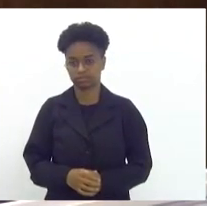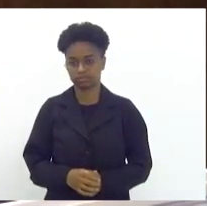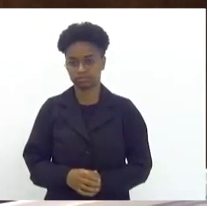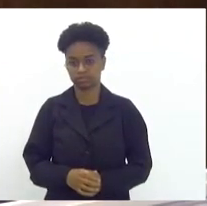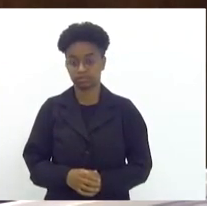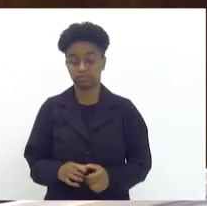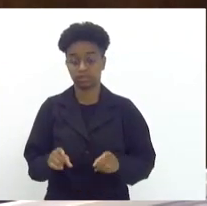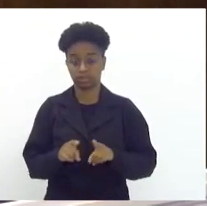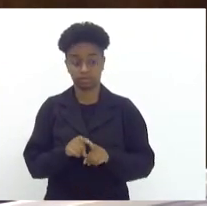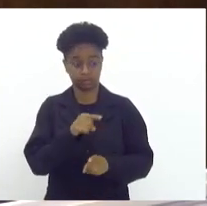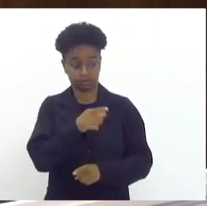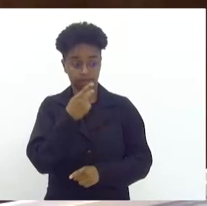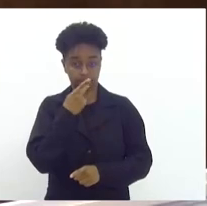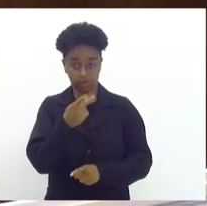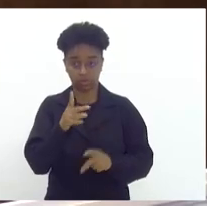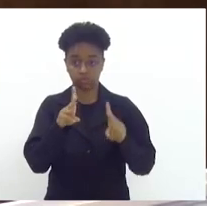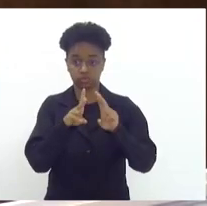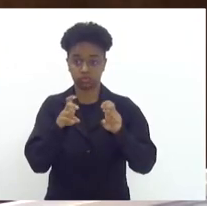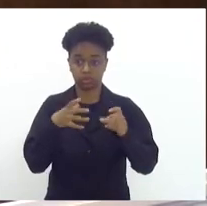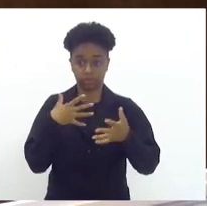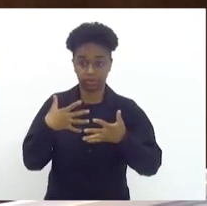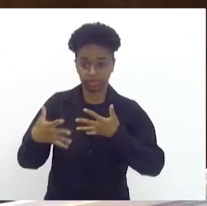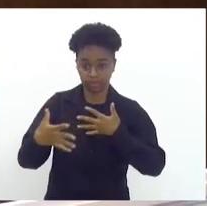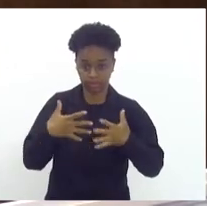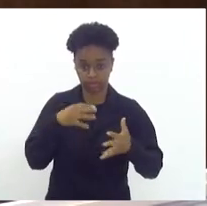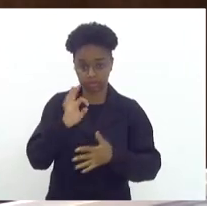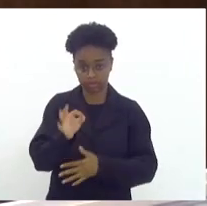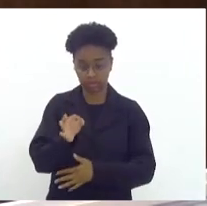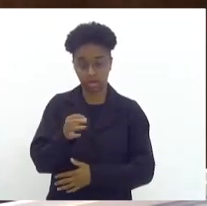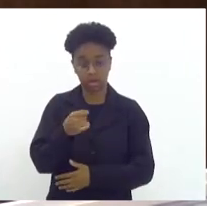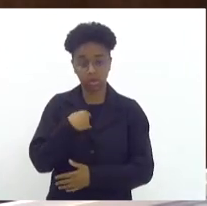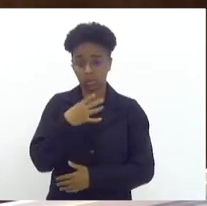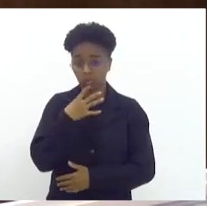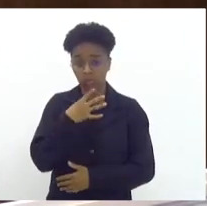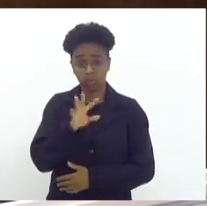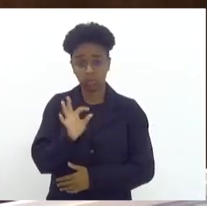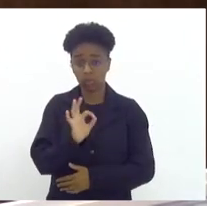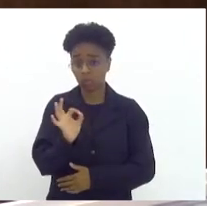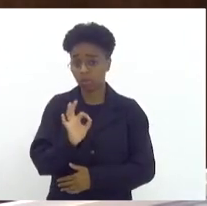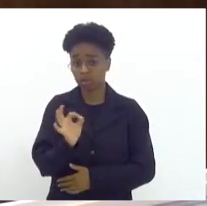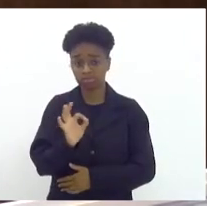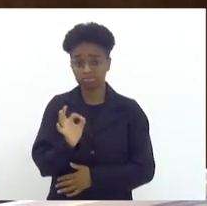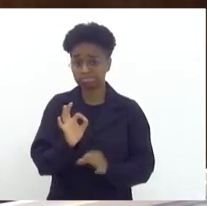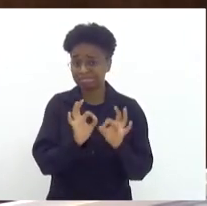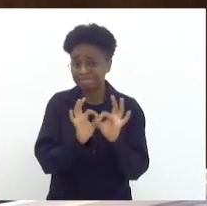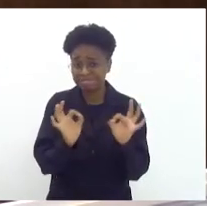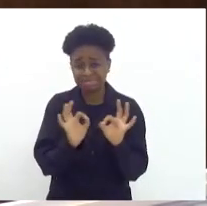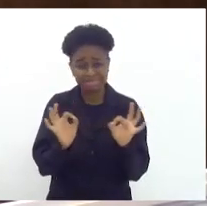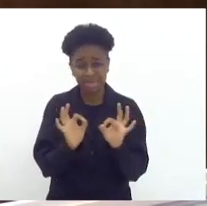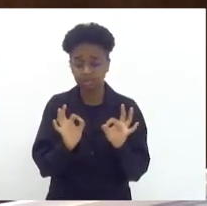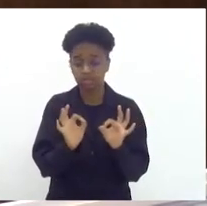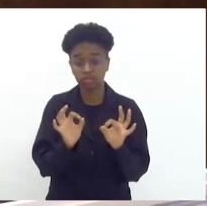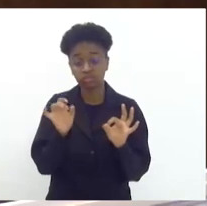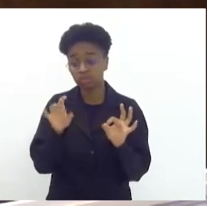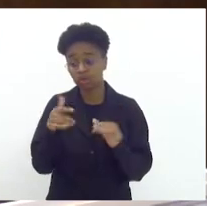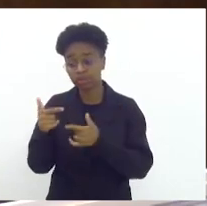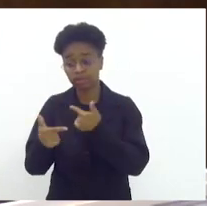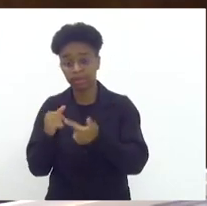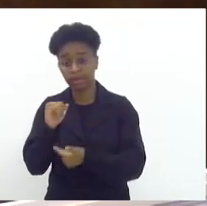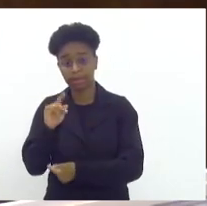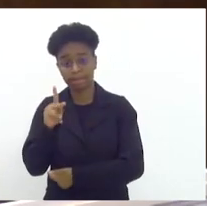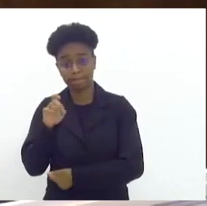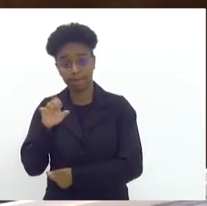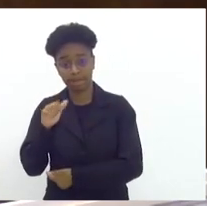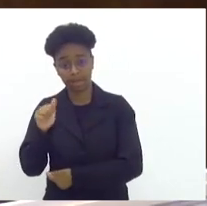O senhor falou na Transparência eu não conheço uma linha a não ser o trabalho do ipea que tá muito